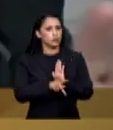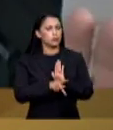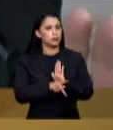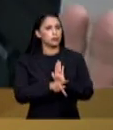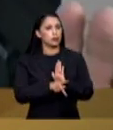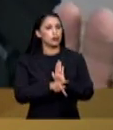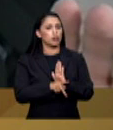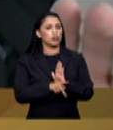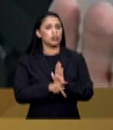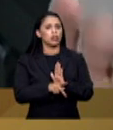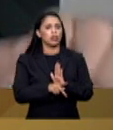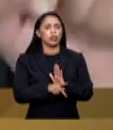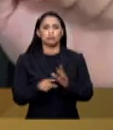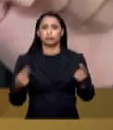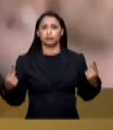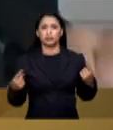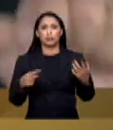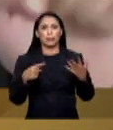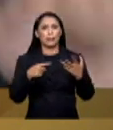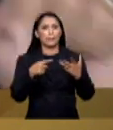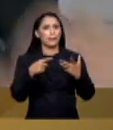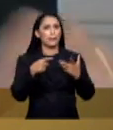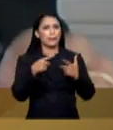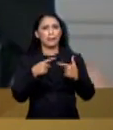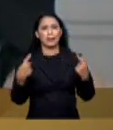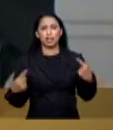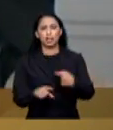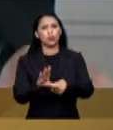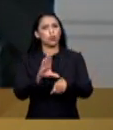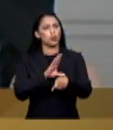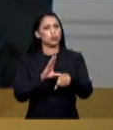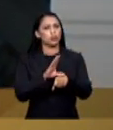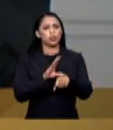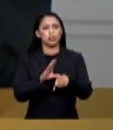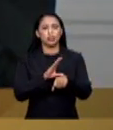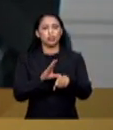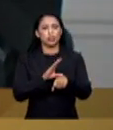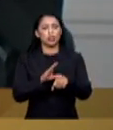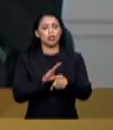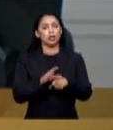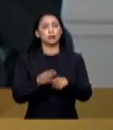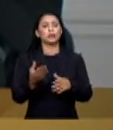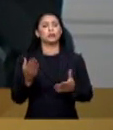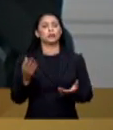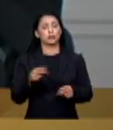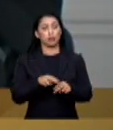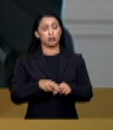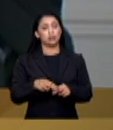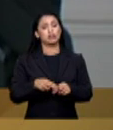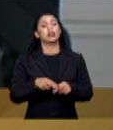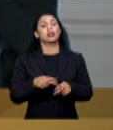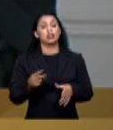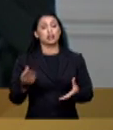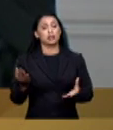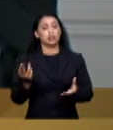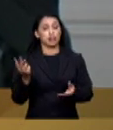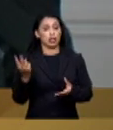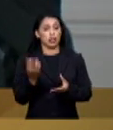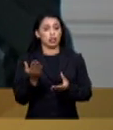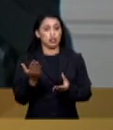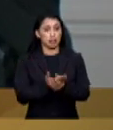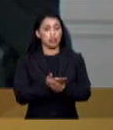estaria eivada de inconstitucionalidades, inclusive em relação a essa supressão das liminares no mandado de segurança.